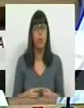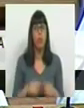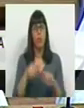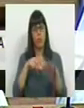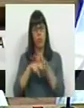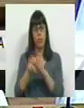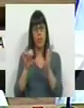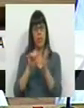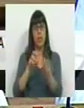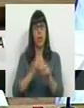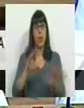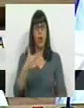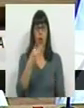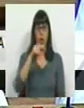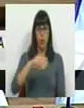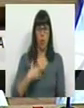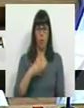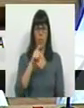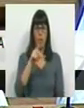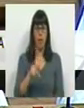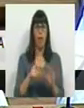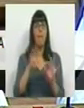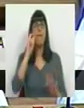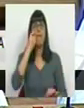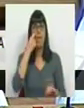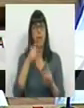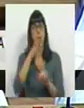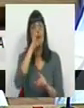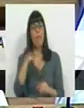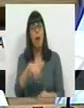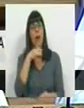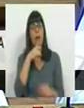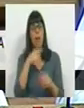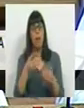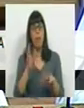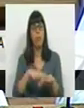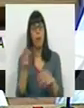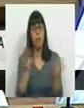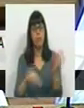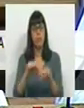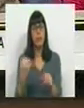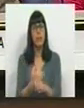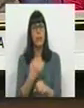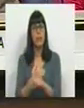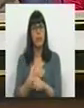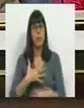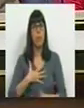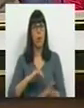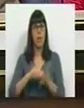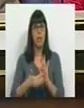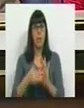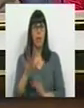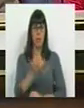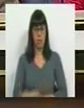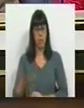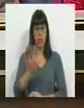numa visita ao Centro Hospitalar Tondela Viseu que o Governo iria decidir sobre a instalação do serviço de radioterapia na